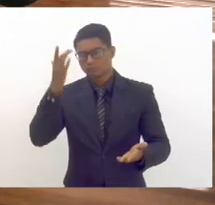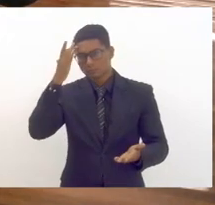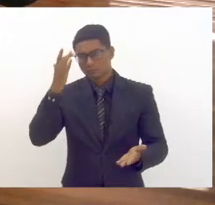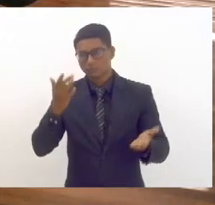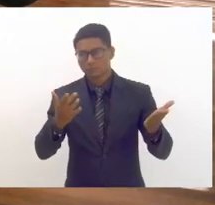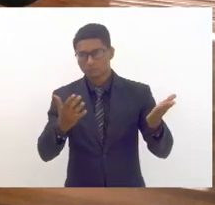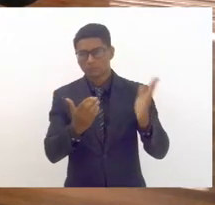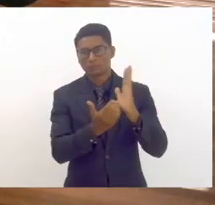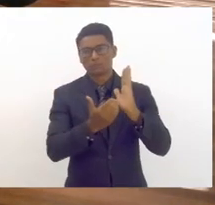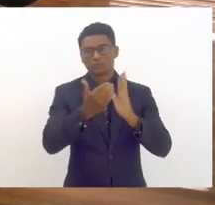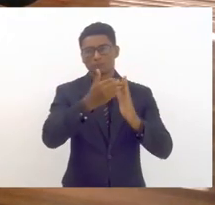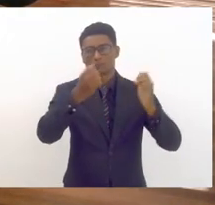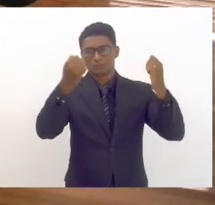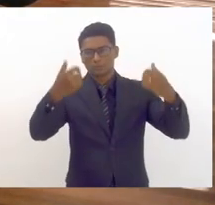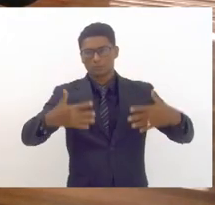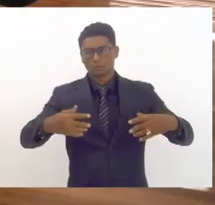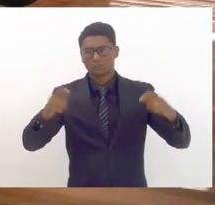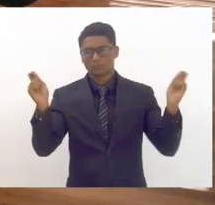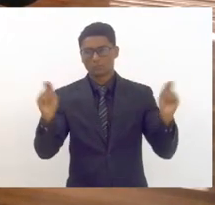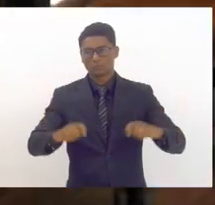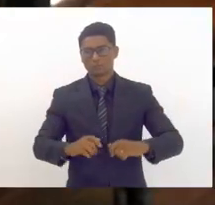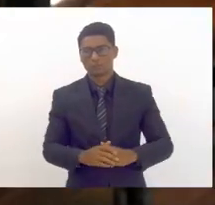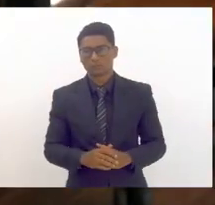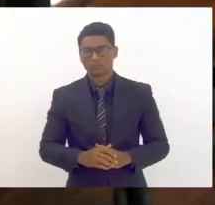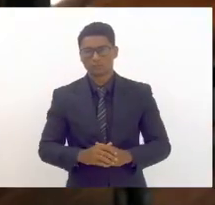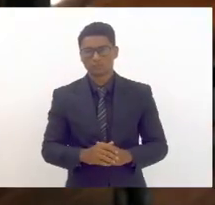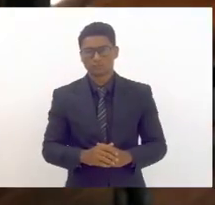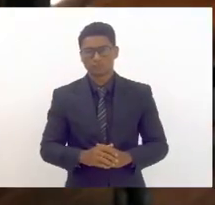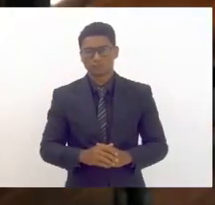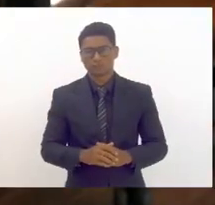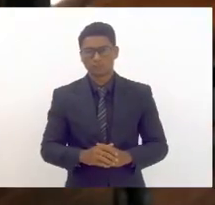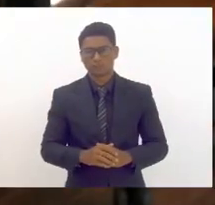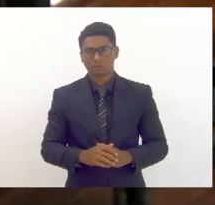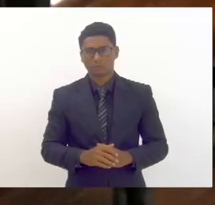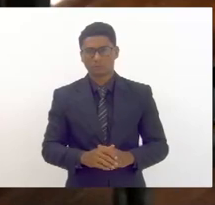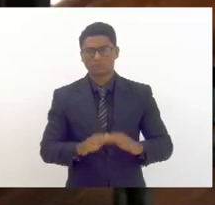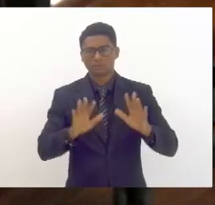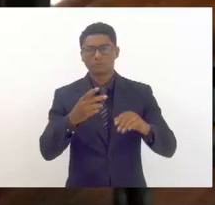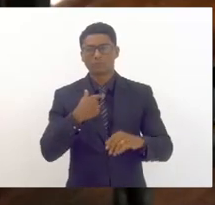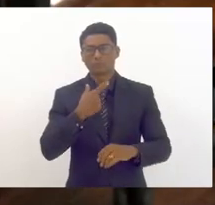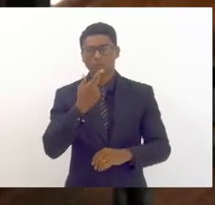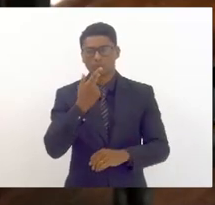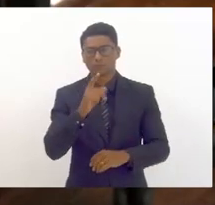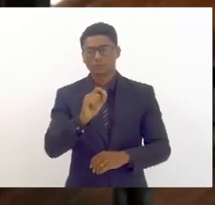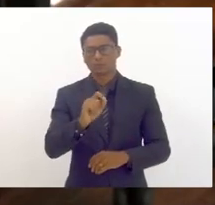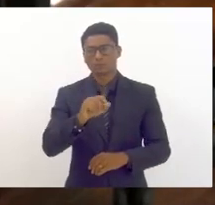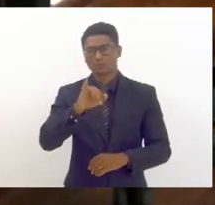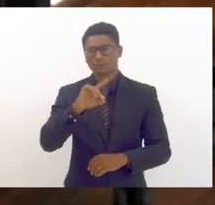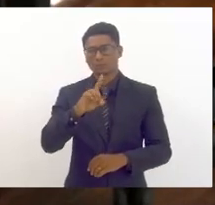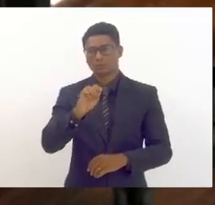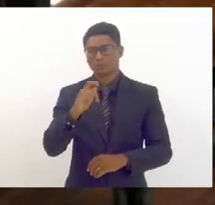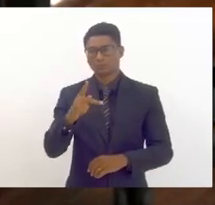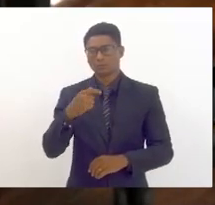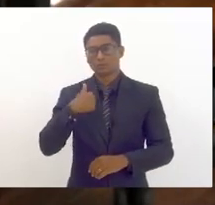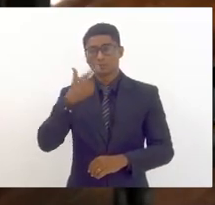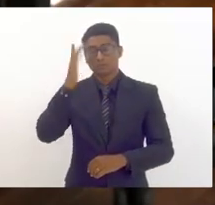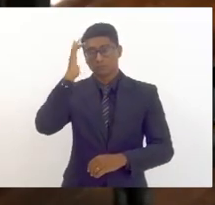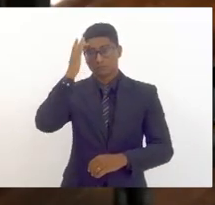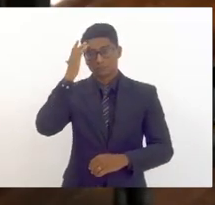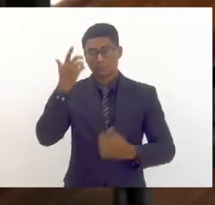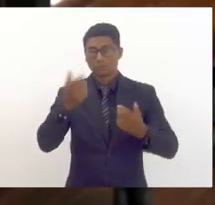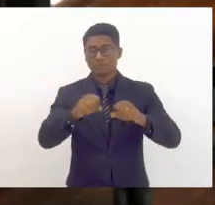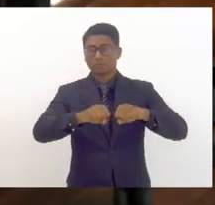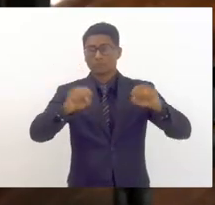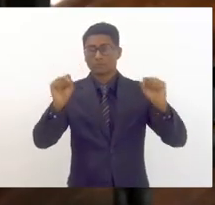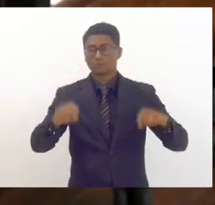ter mais propriedade para falar sobre isso. Mas só falando um pouquinho sobre o IDAP, eu acredito que esse